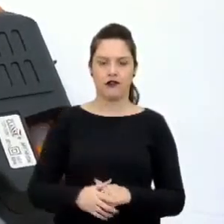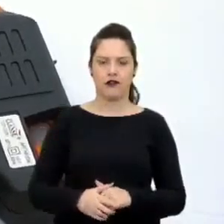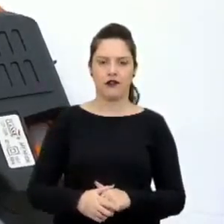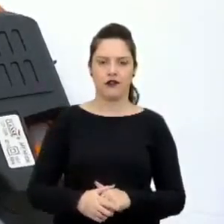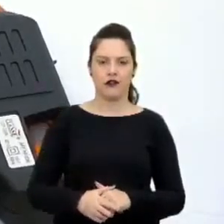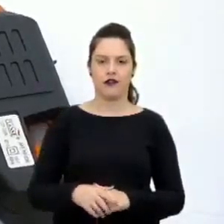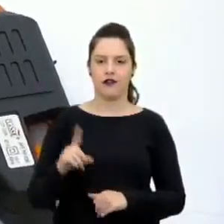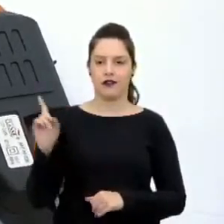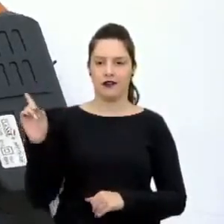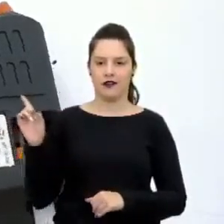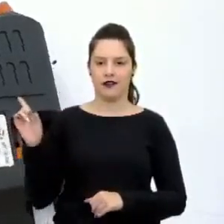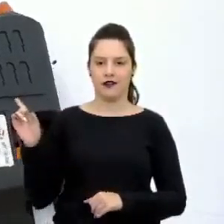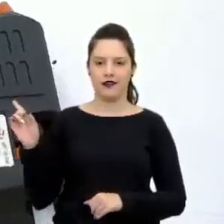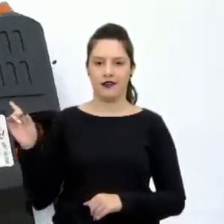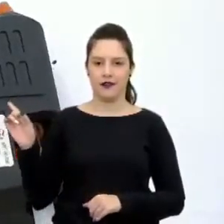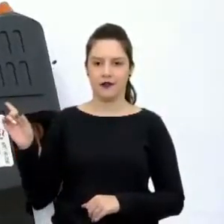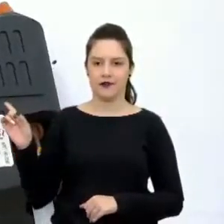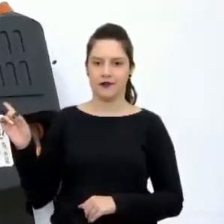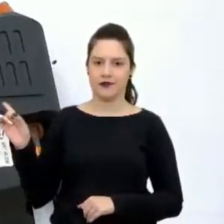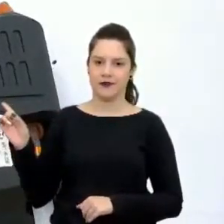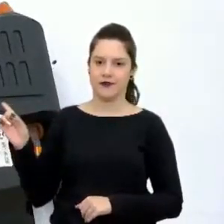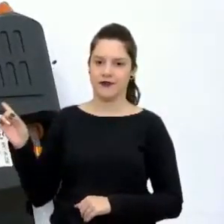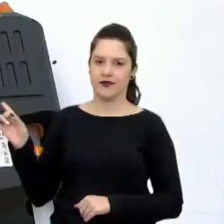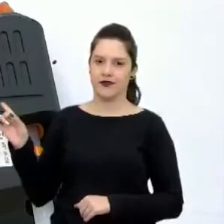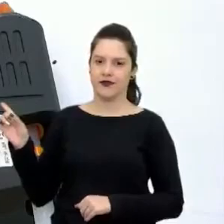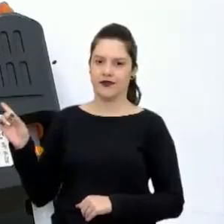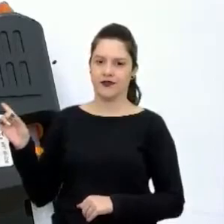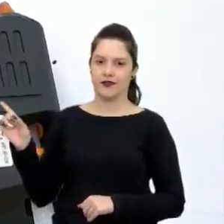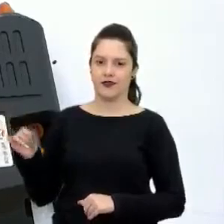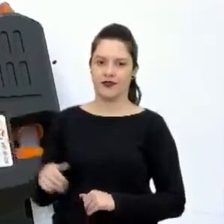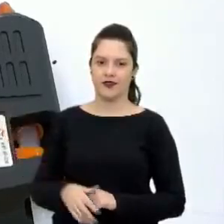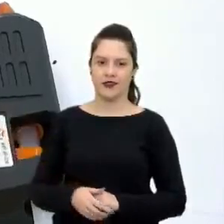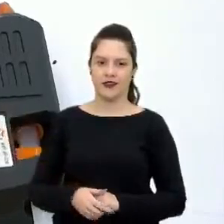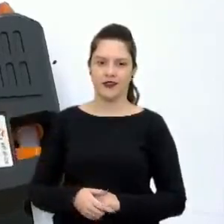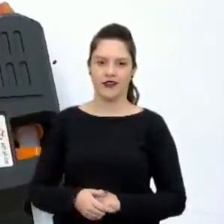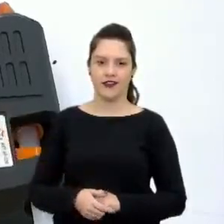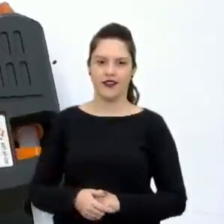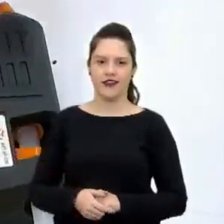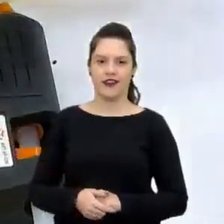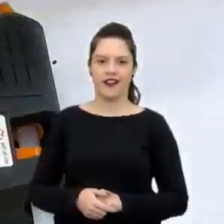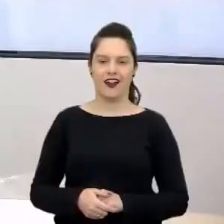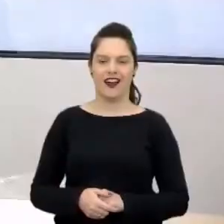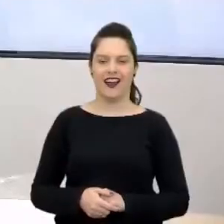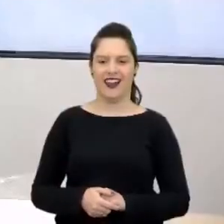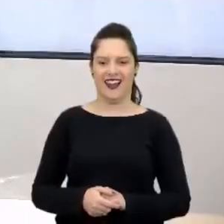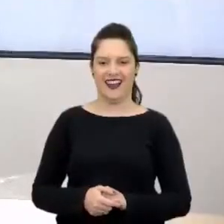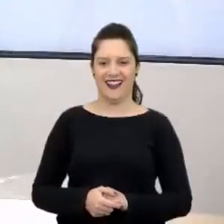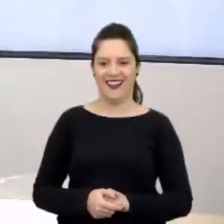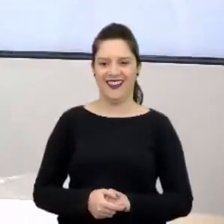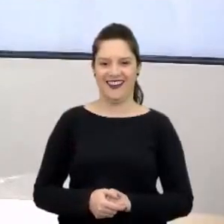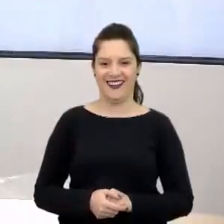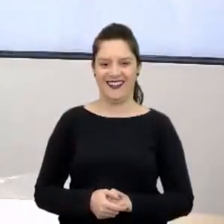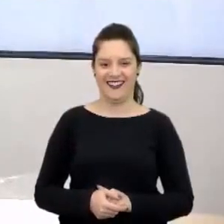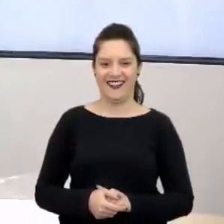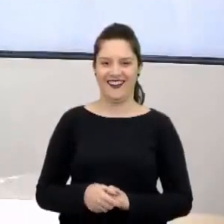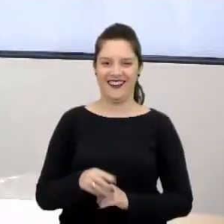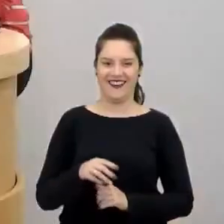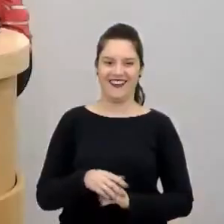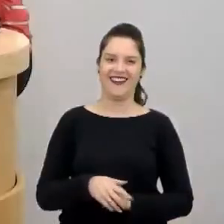Vamos ver se funcionou. Isso aqui não funcionou. Vamos lá. Aí, põe ela pra andar, põe ela. Velozes e